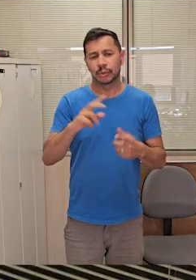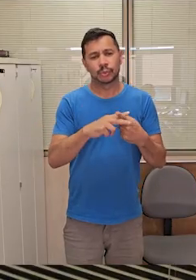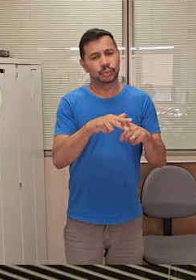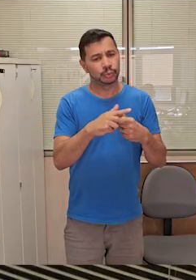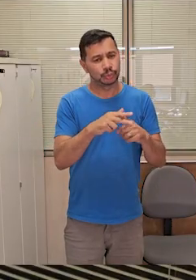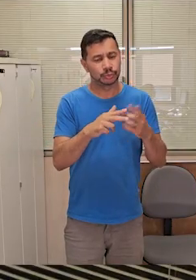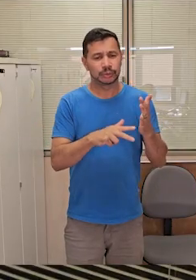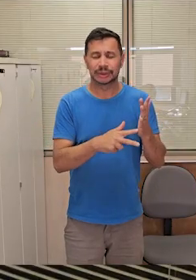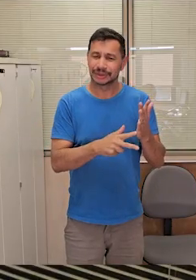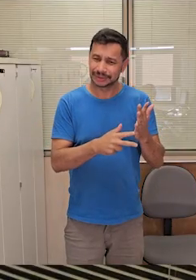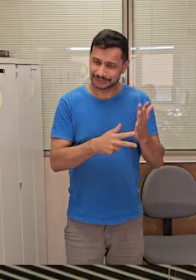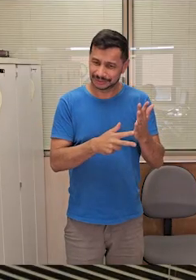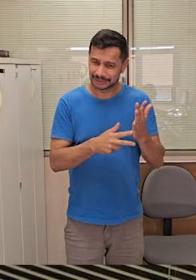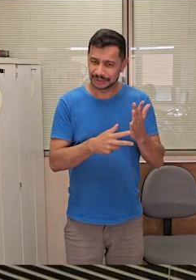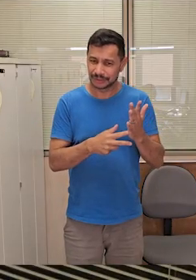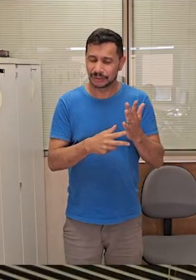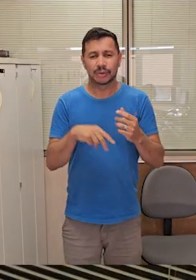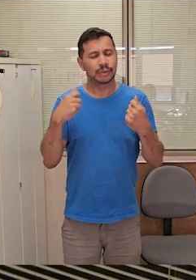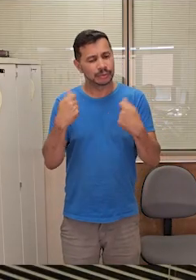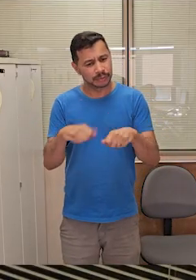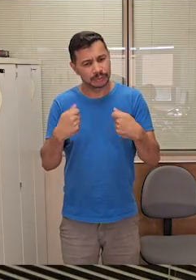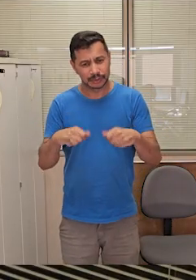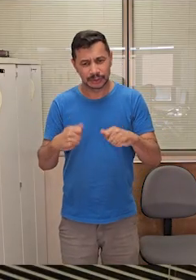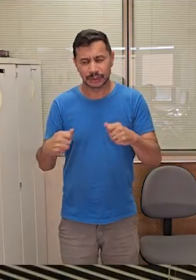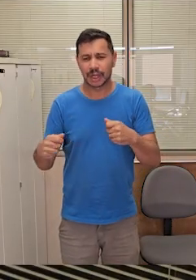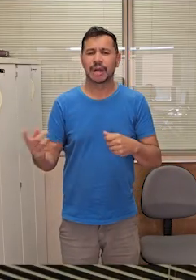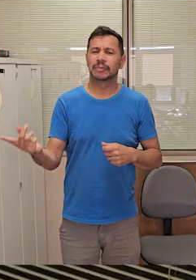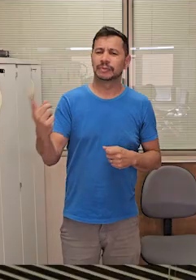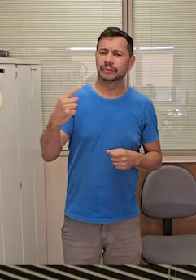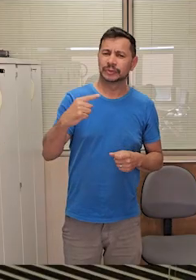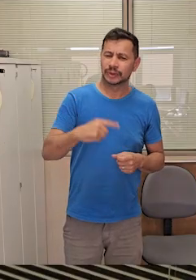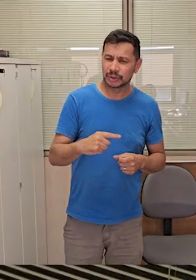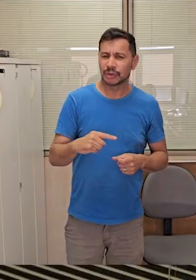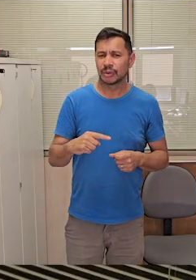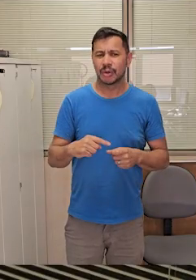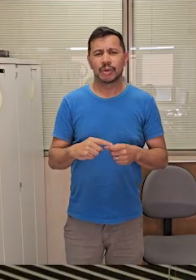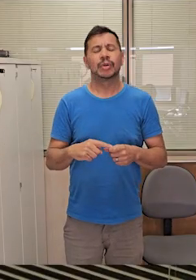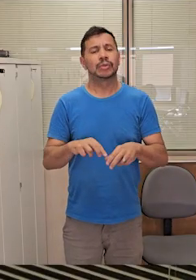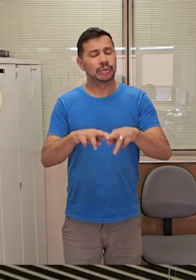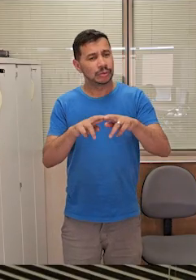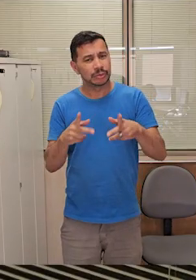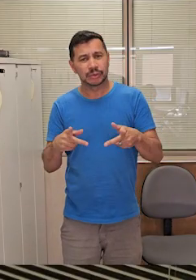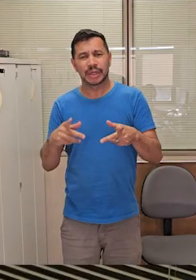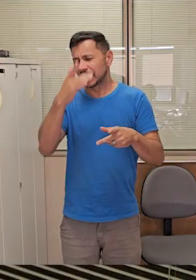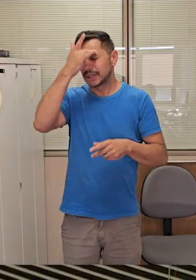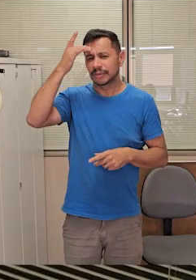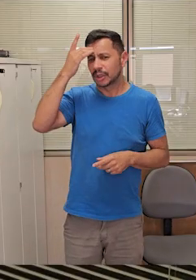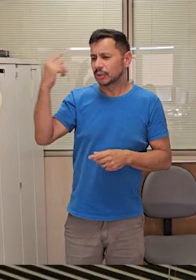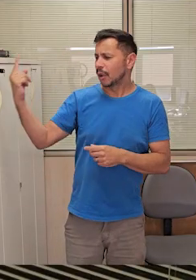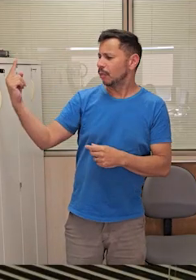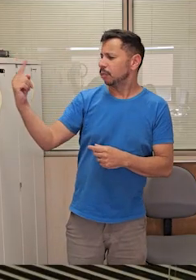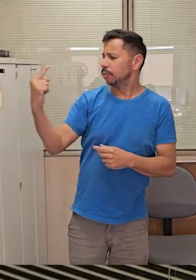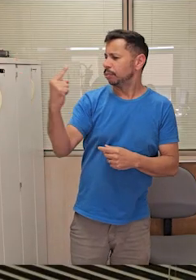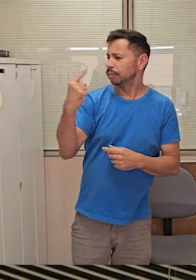sindicato. Então, a nossa vinda para cá foi por necessidade, né? Como muitos e muitos dos moradores aqui